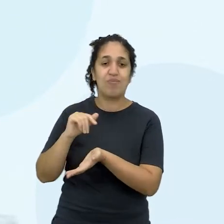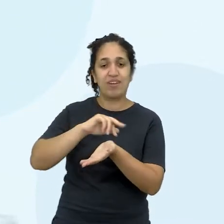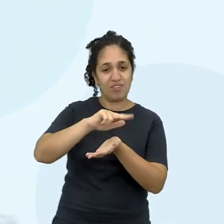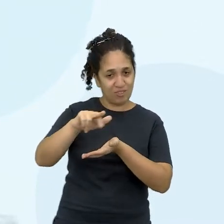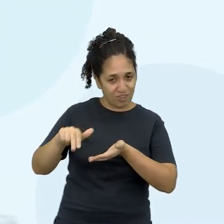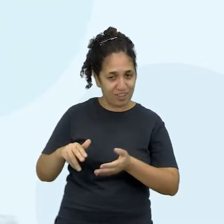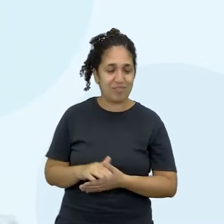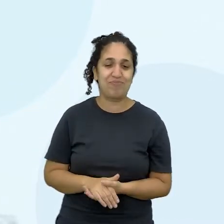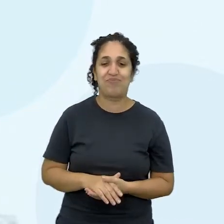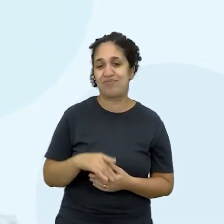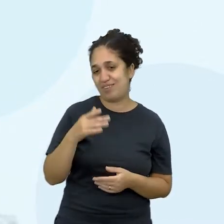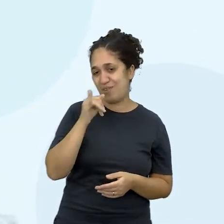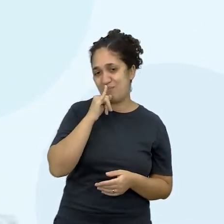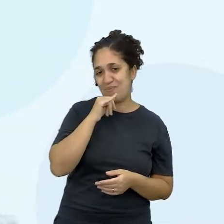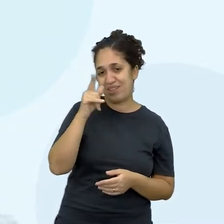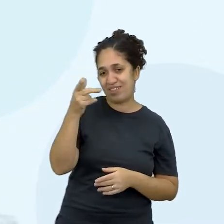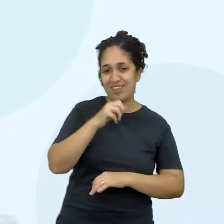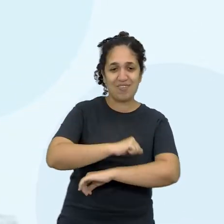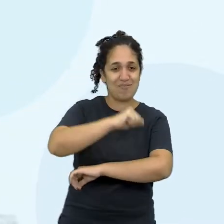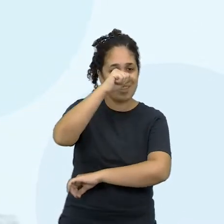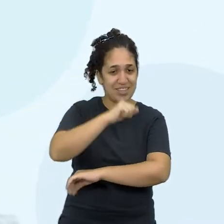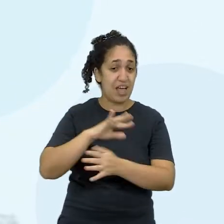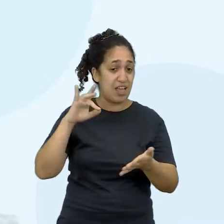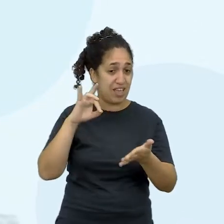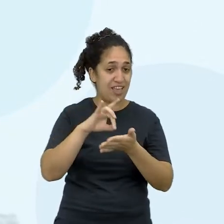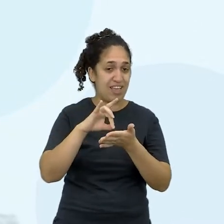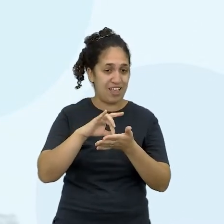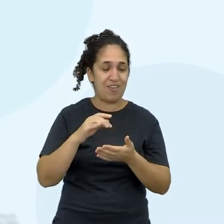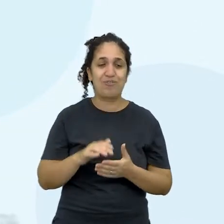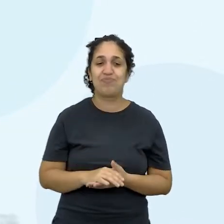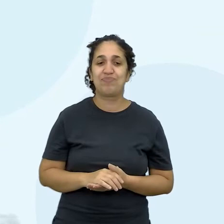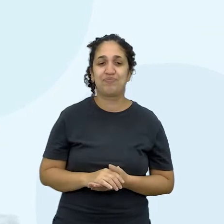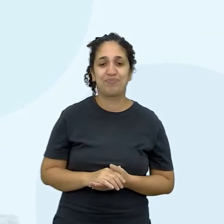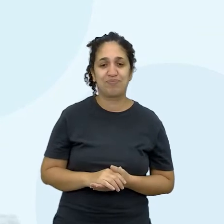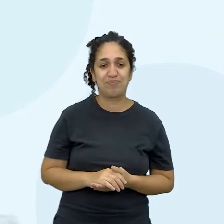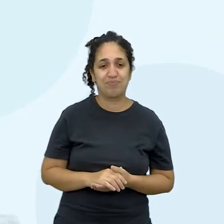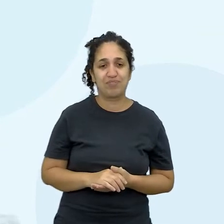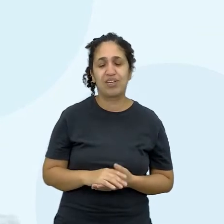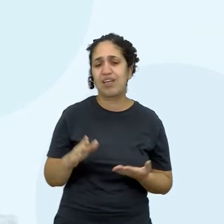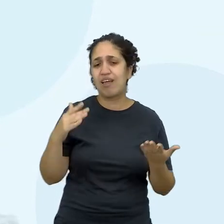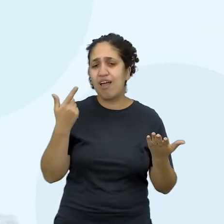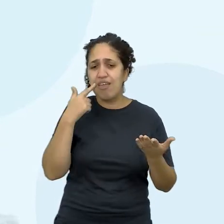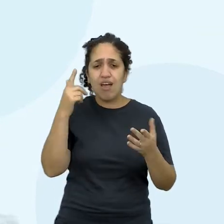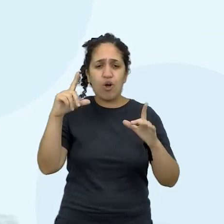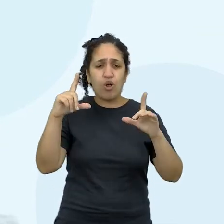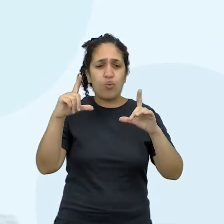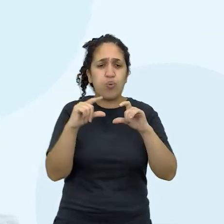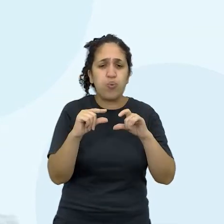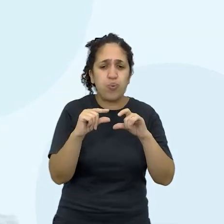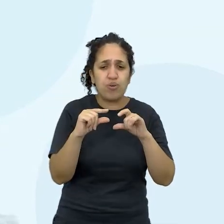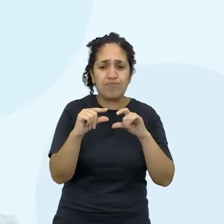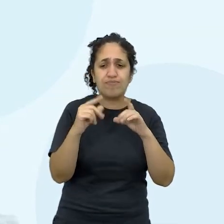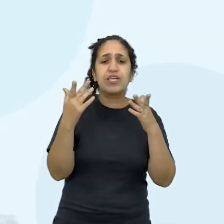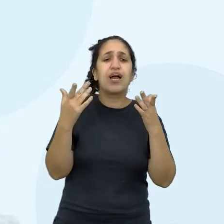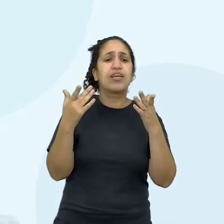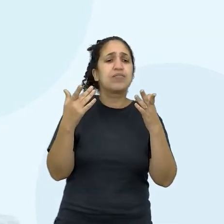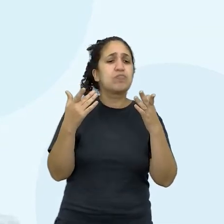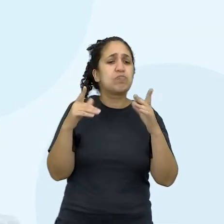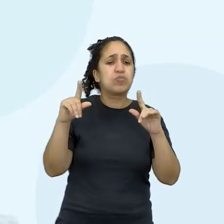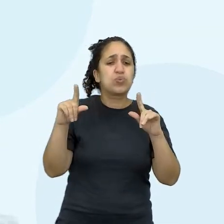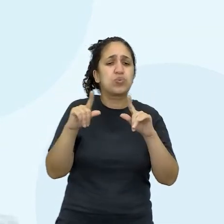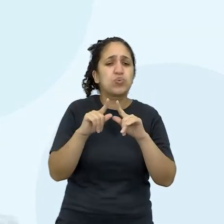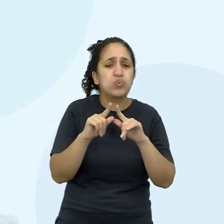aqui seja uma janela real. Mas aí eu reduzi essa